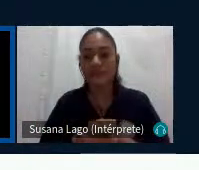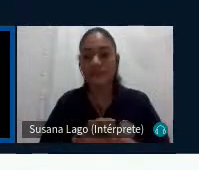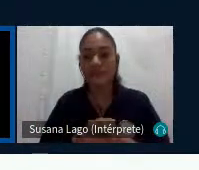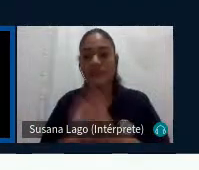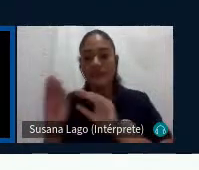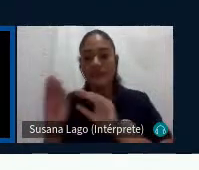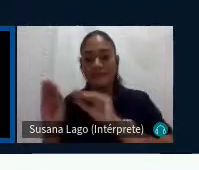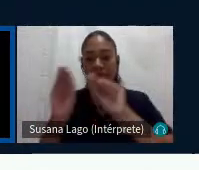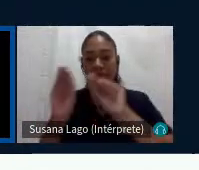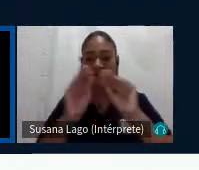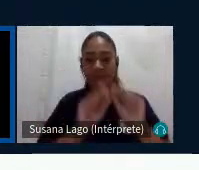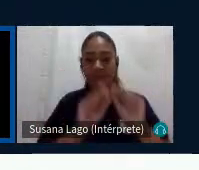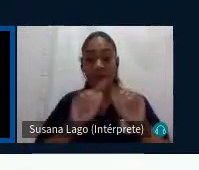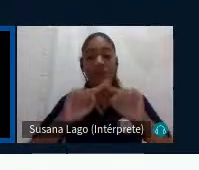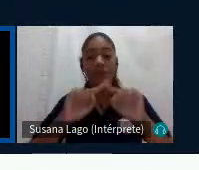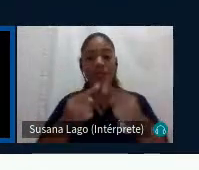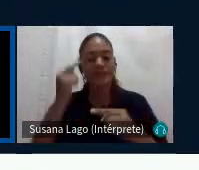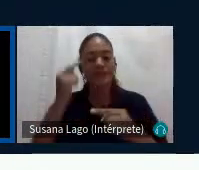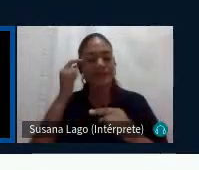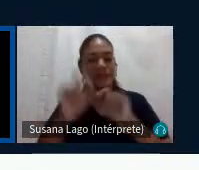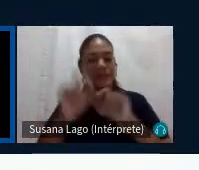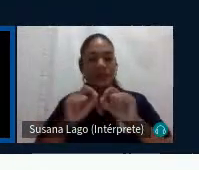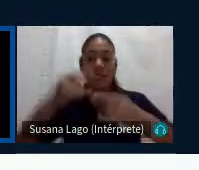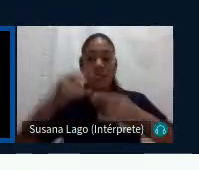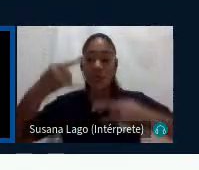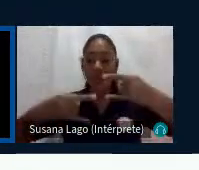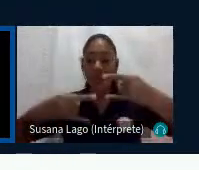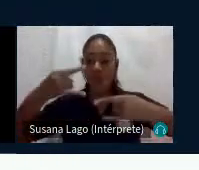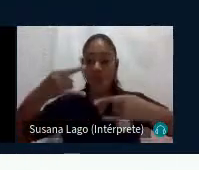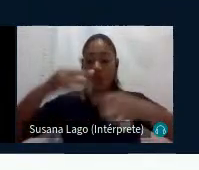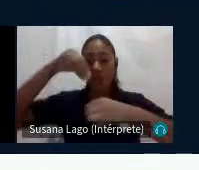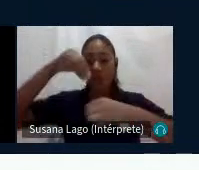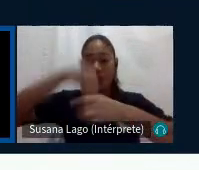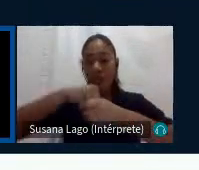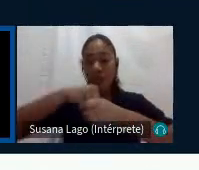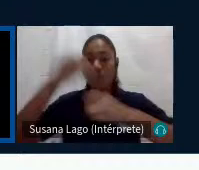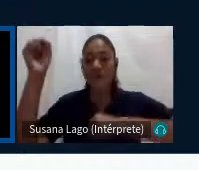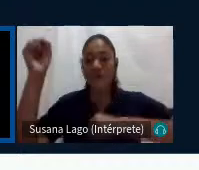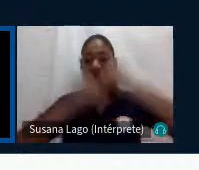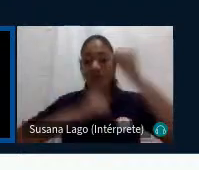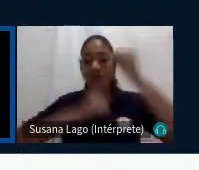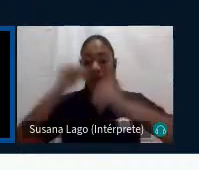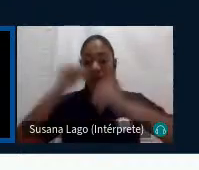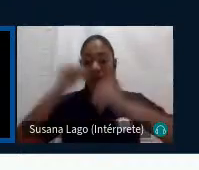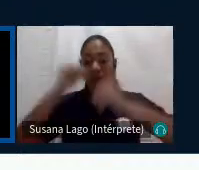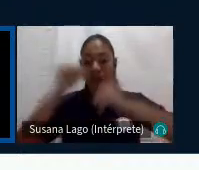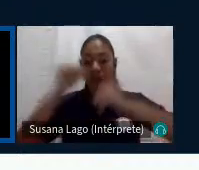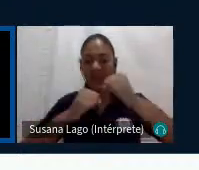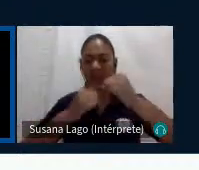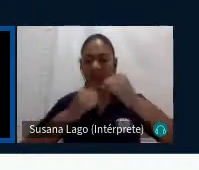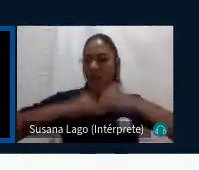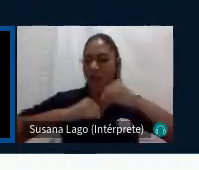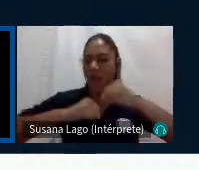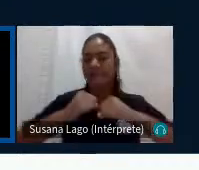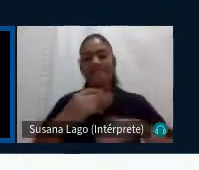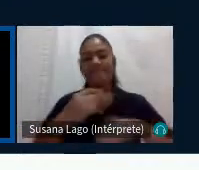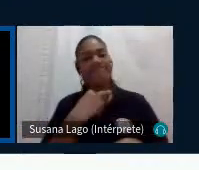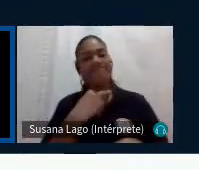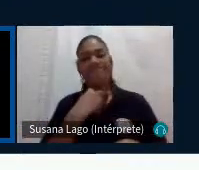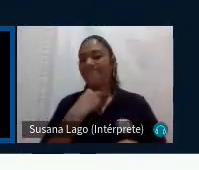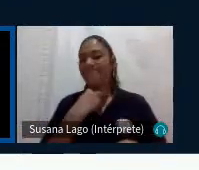pense, a gente tem um robô numa indústria e ele vai sair correndo por aí? Não pode, porque ele pode causar algum